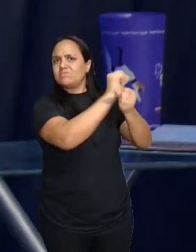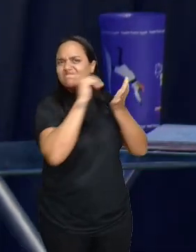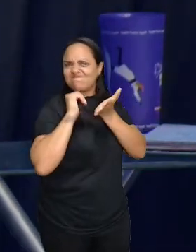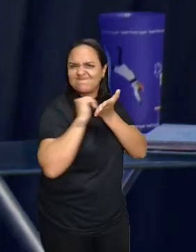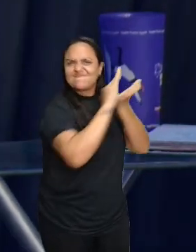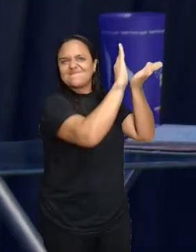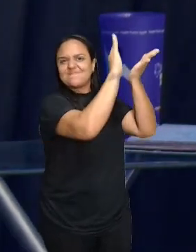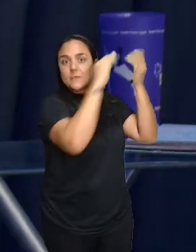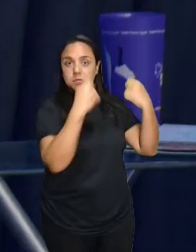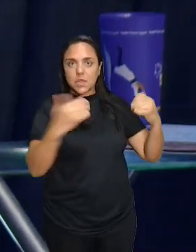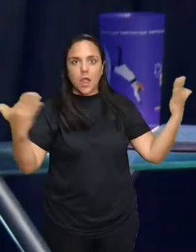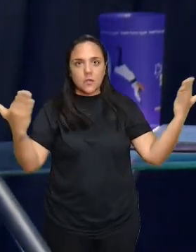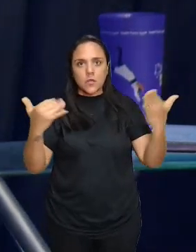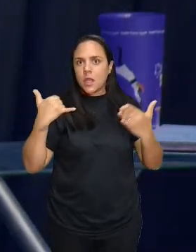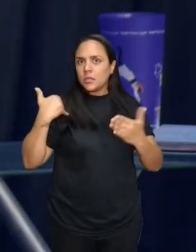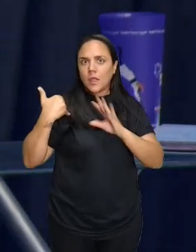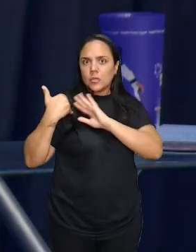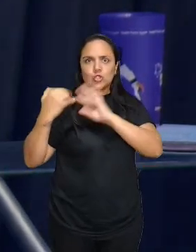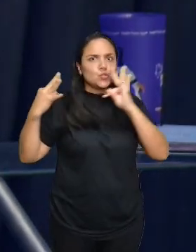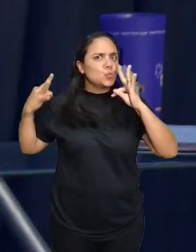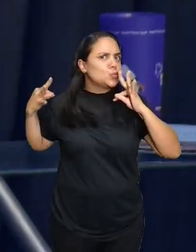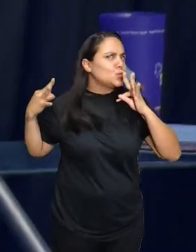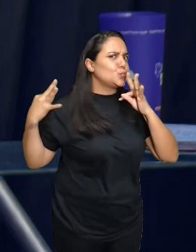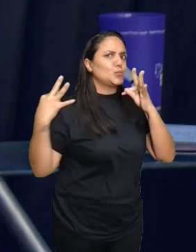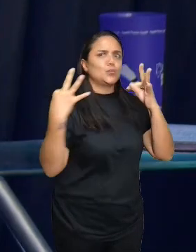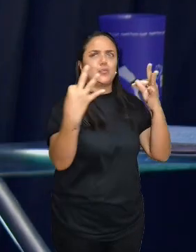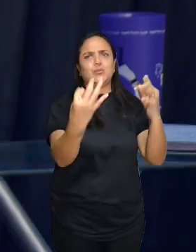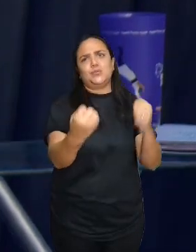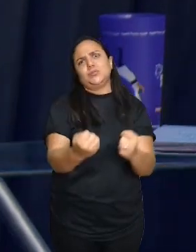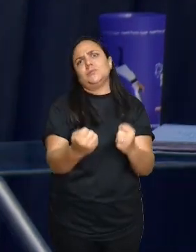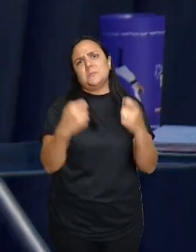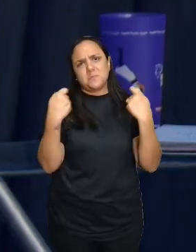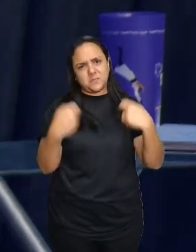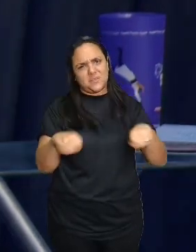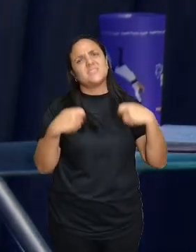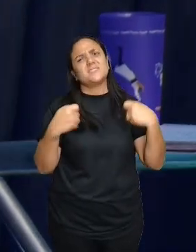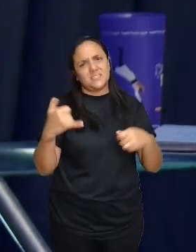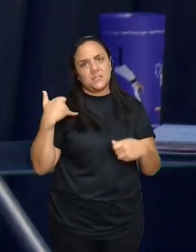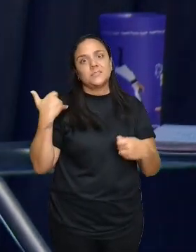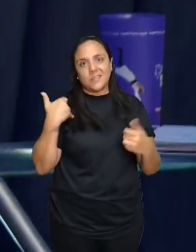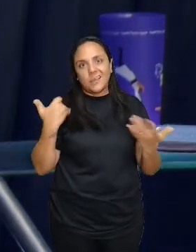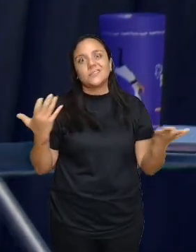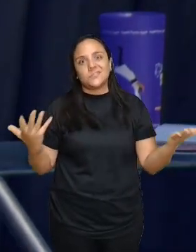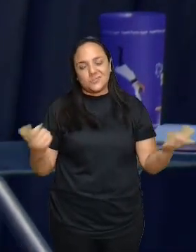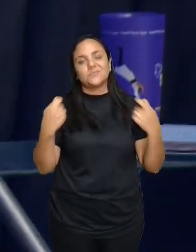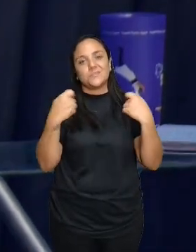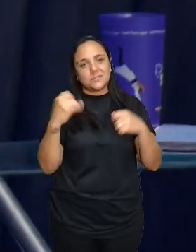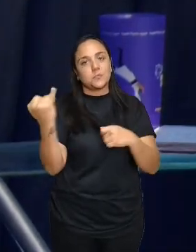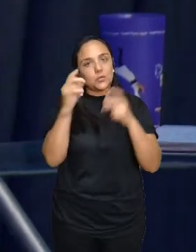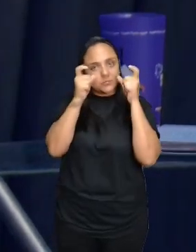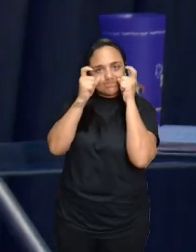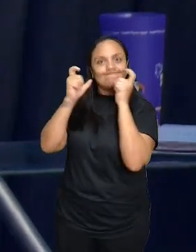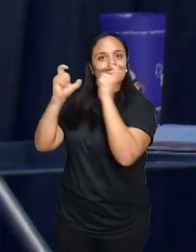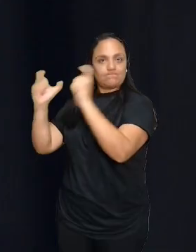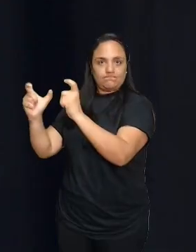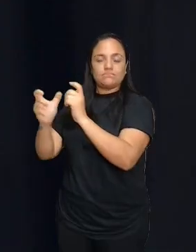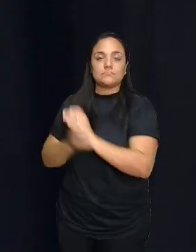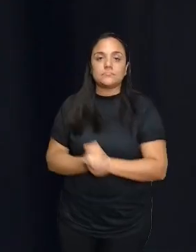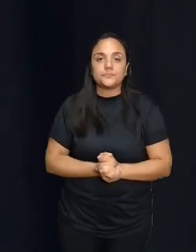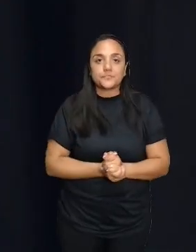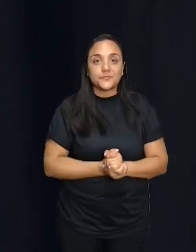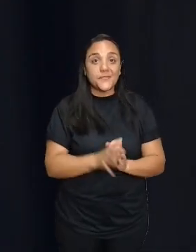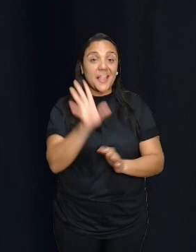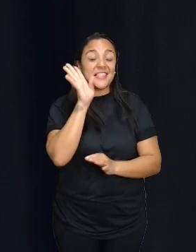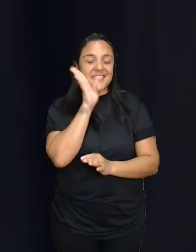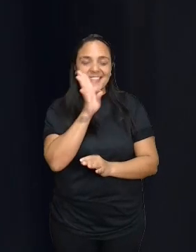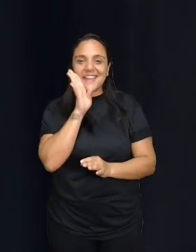abraçar todas as diversidades, mas a etária precisa ter um lugar de fala um pouco mais abrangente. Legal, muito